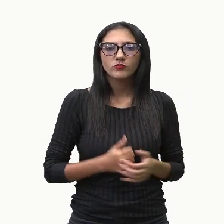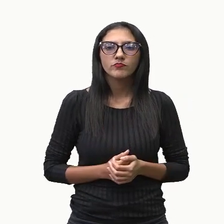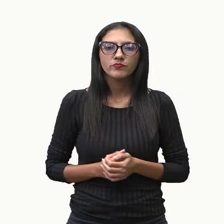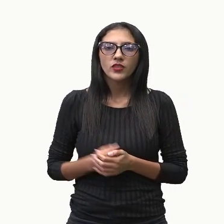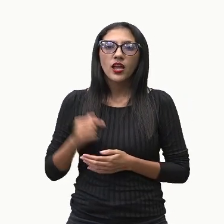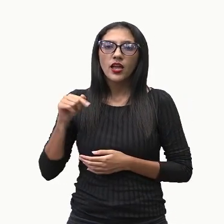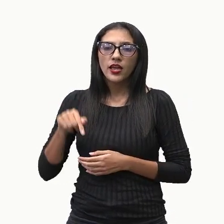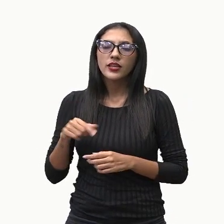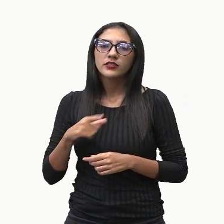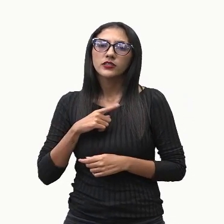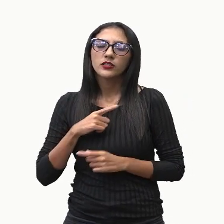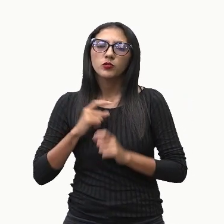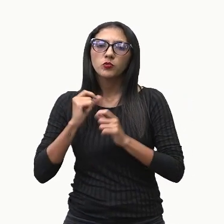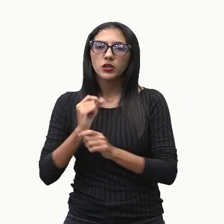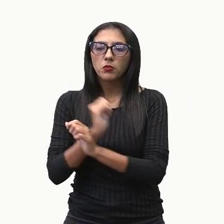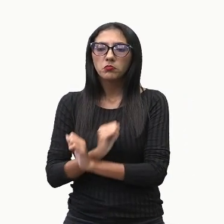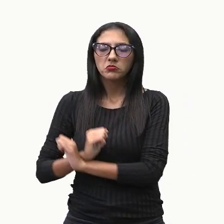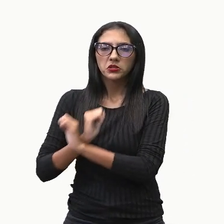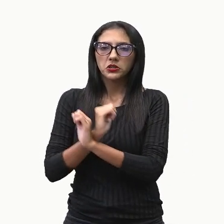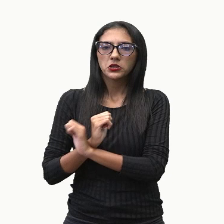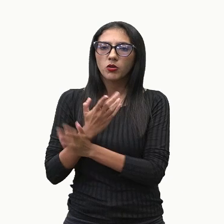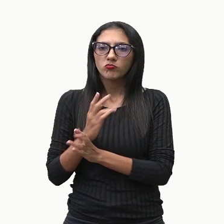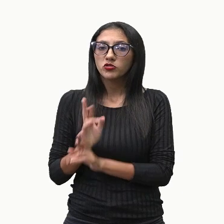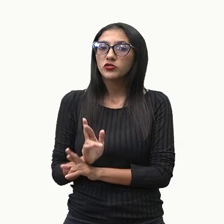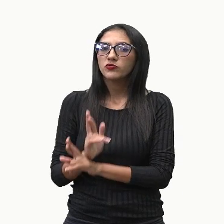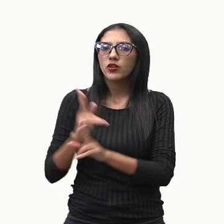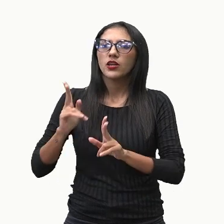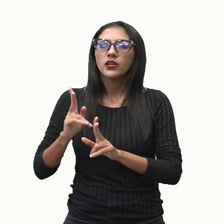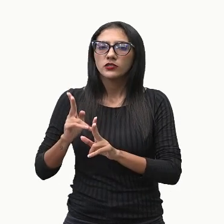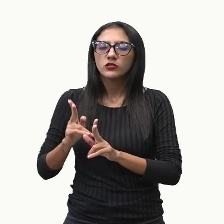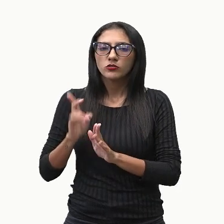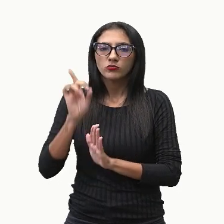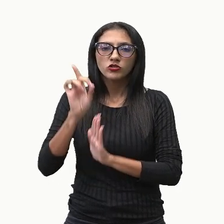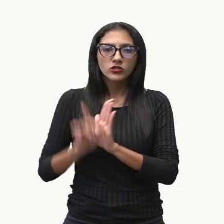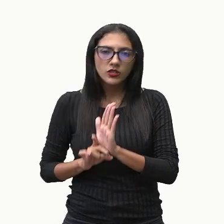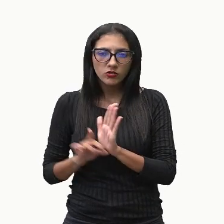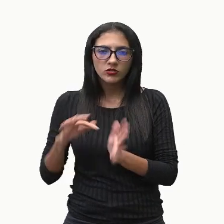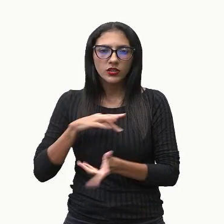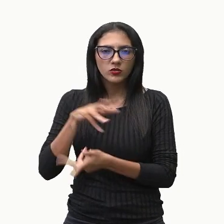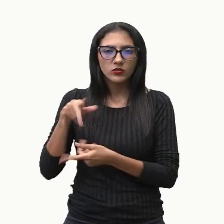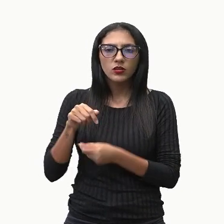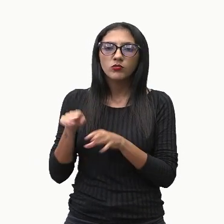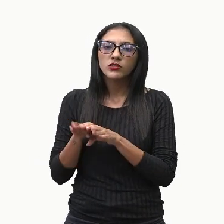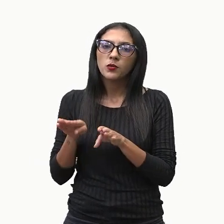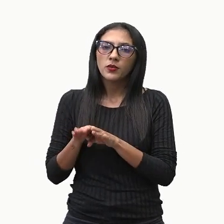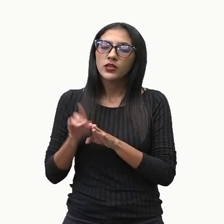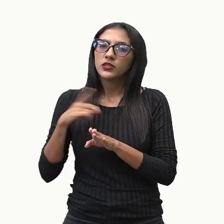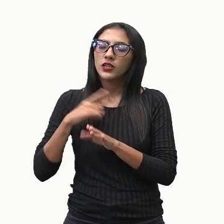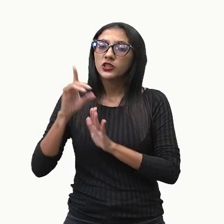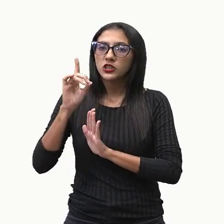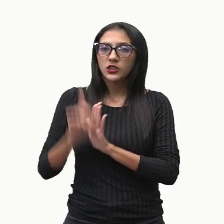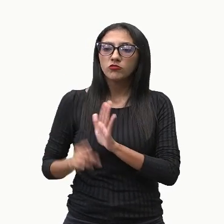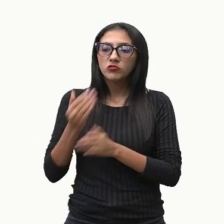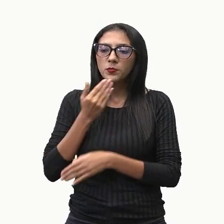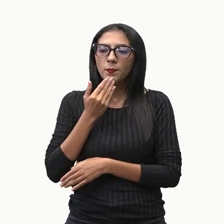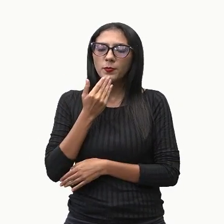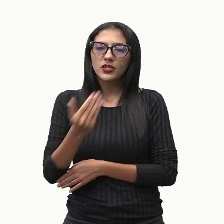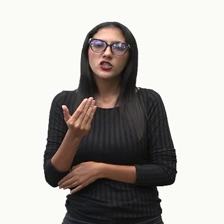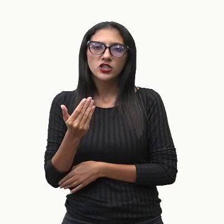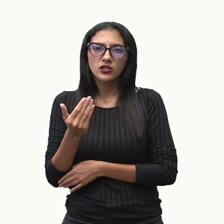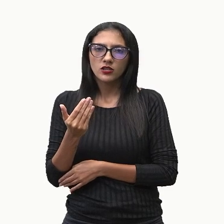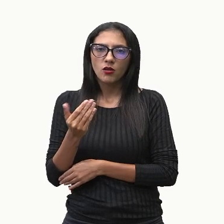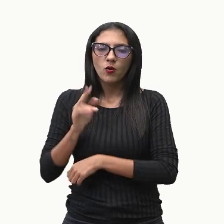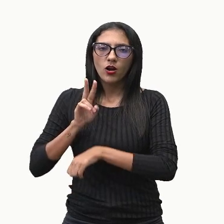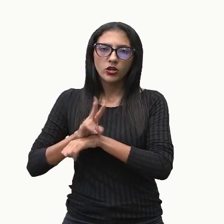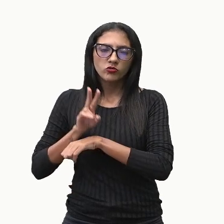têm proteção especial sobre o direito internacional e o direito de solicitar asilo, tá? Então,